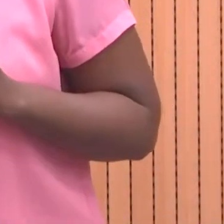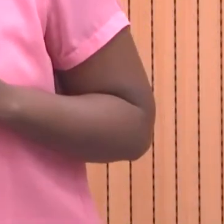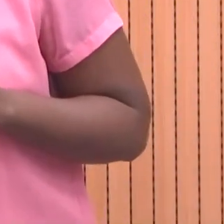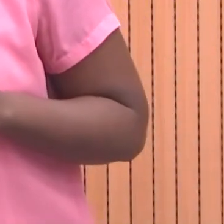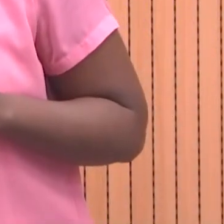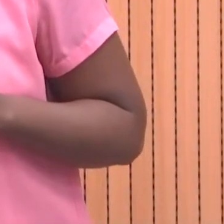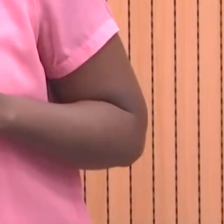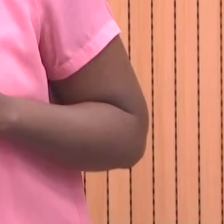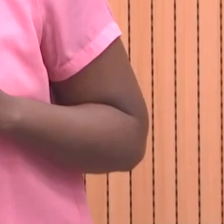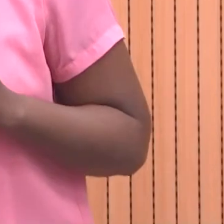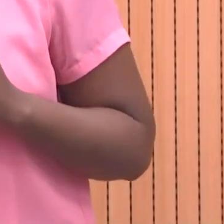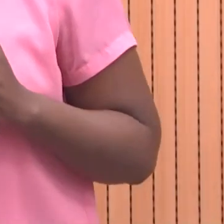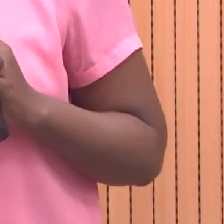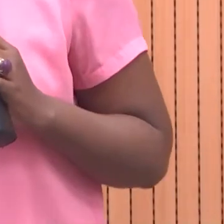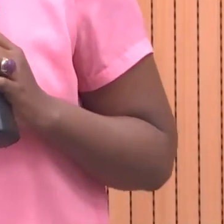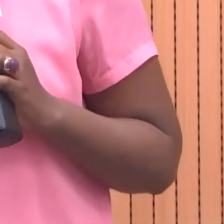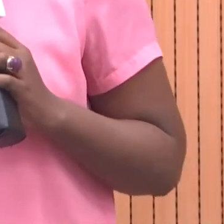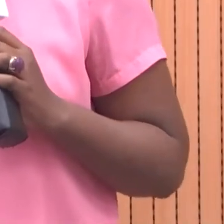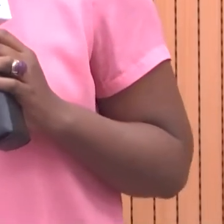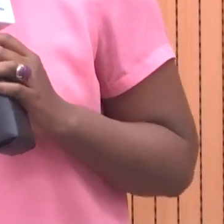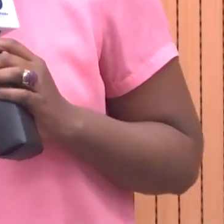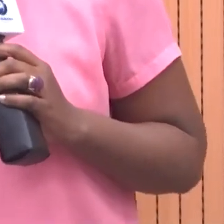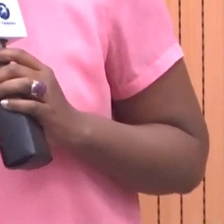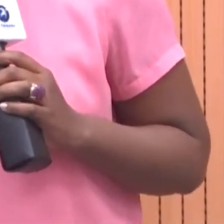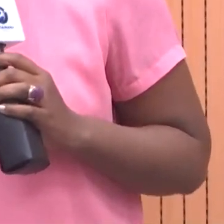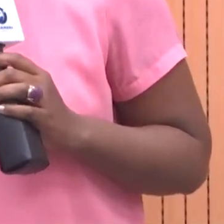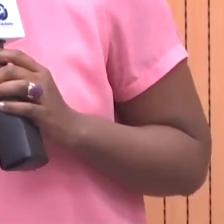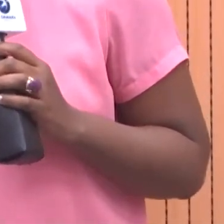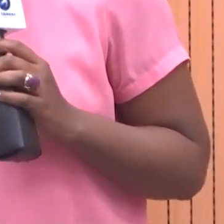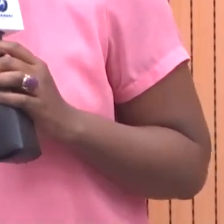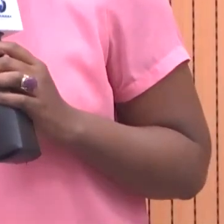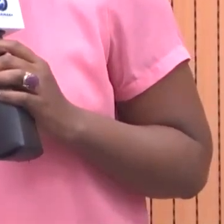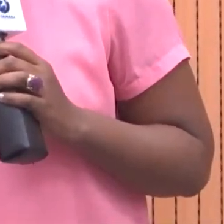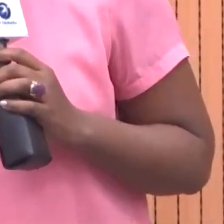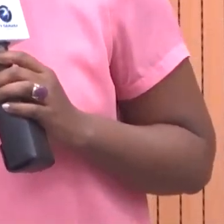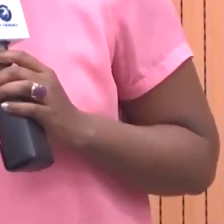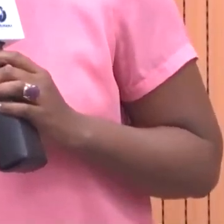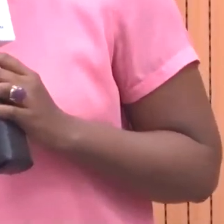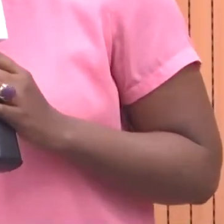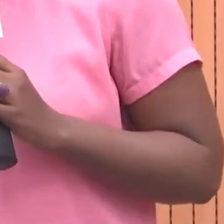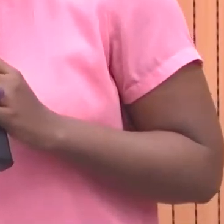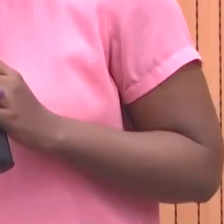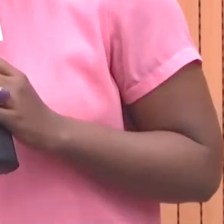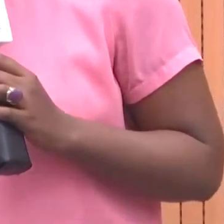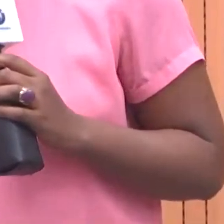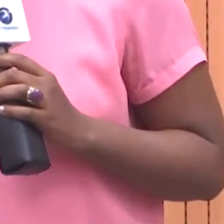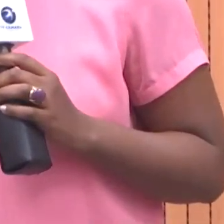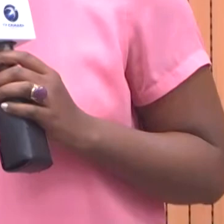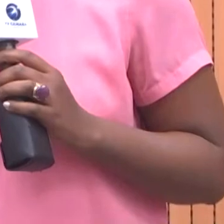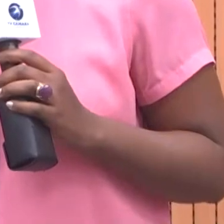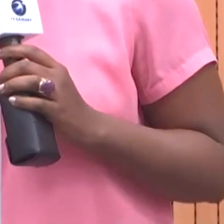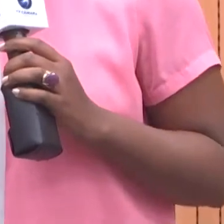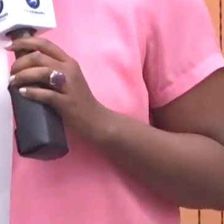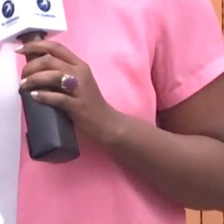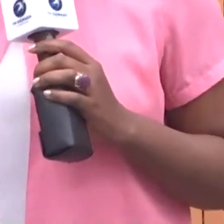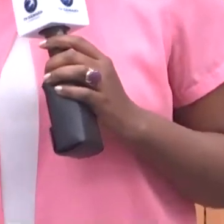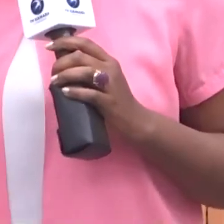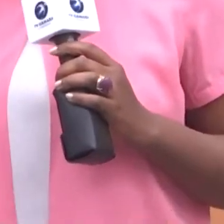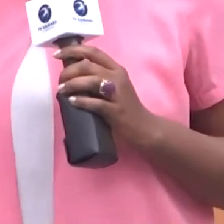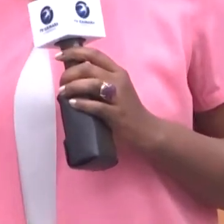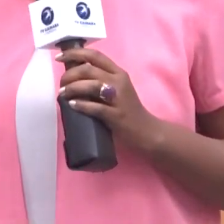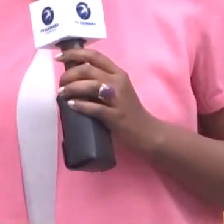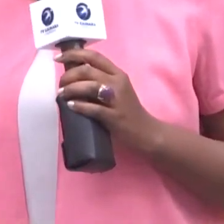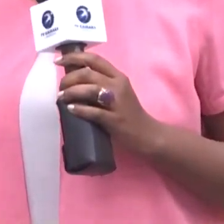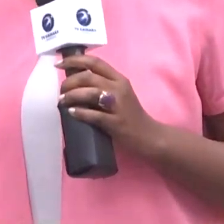Terminou agora há pouco a reunião da Comissão Permanente de Políticas de Prevenção às Drogas, que debateu um assunto importantíssimo, a relação